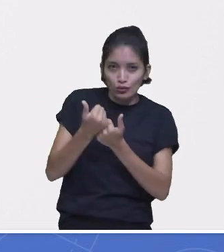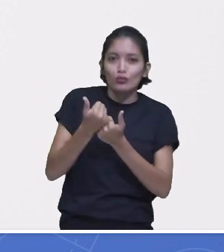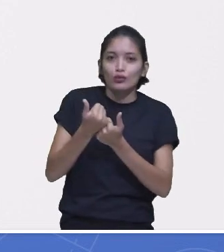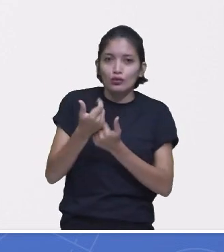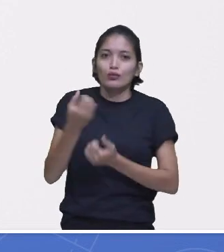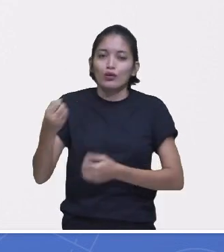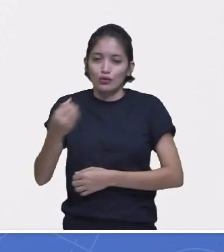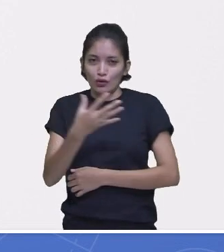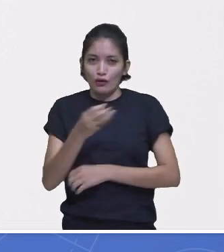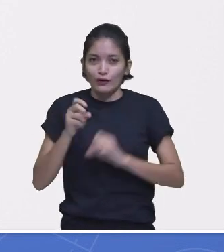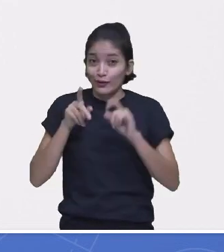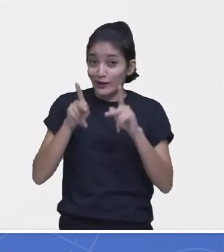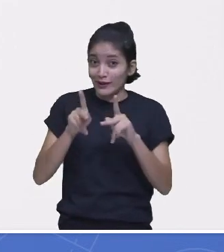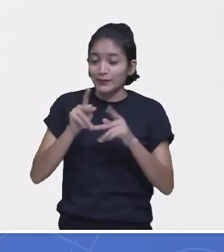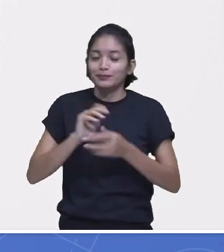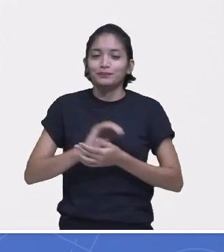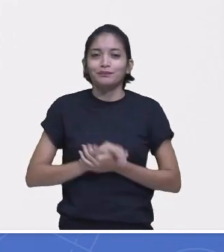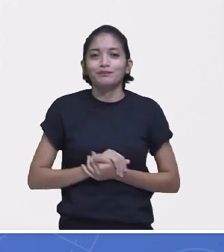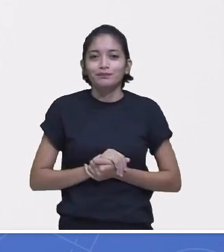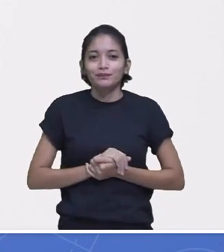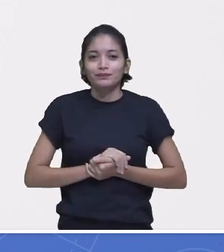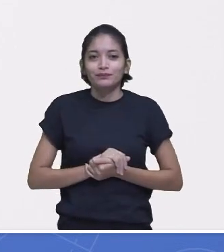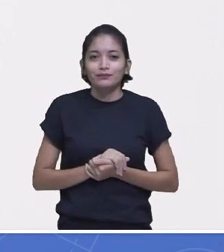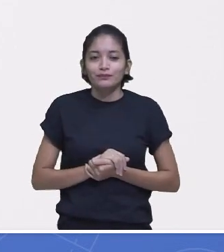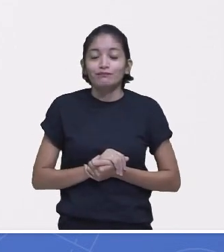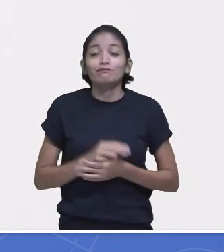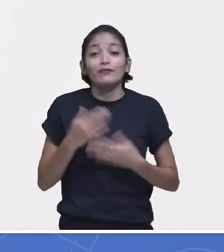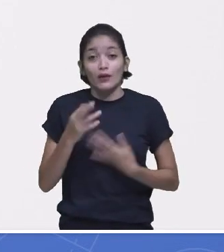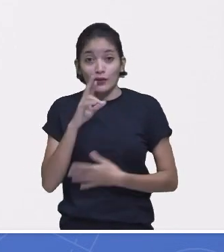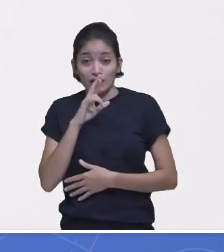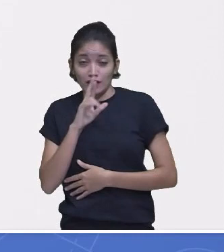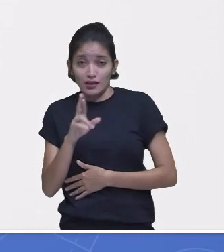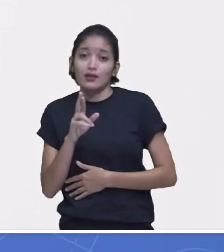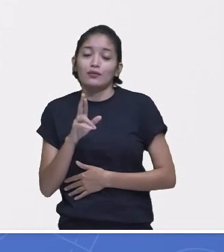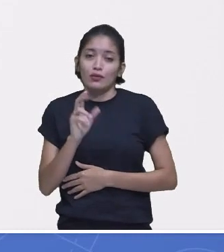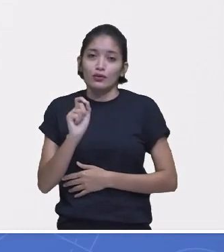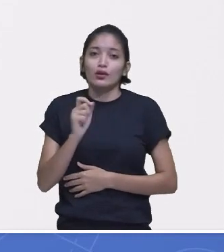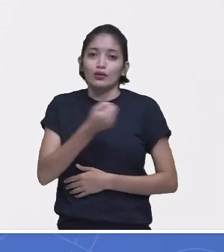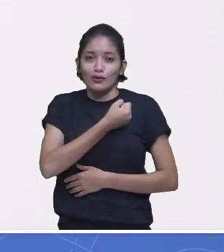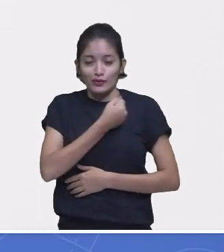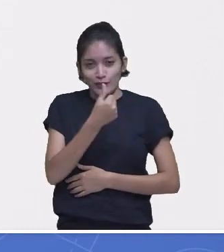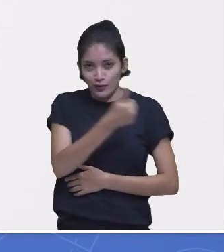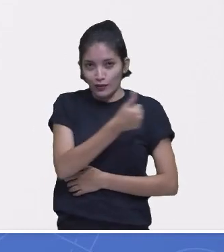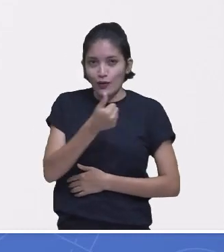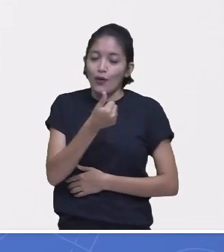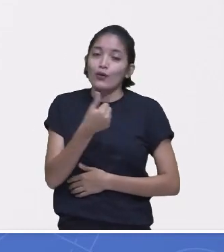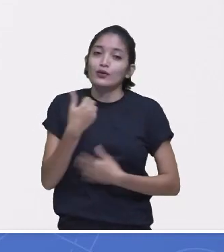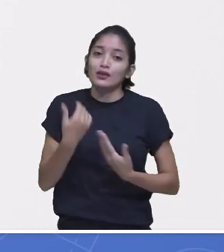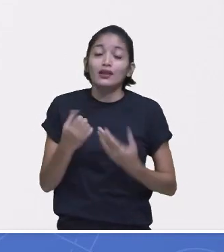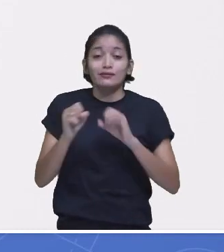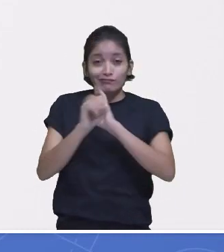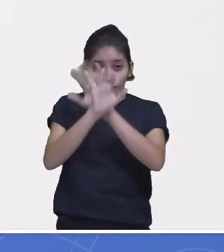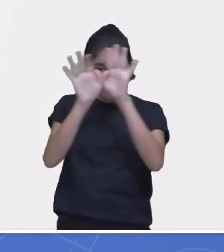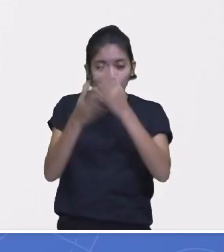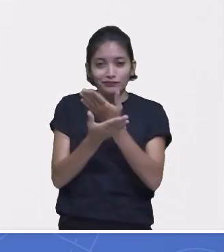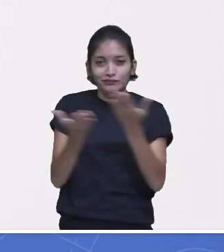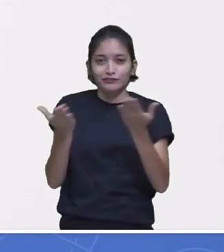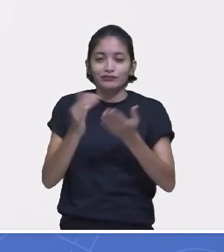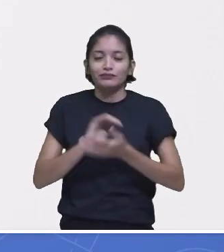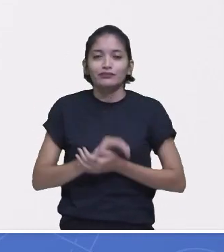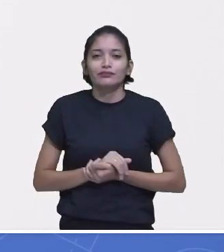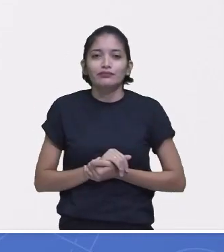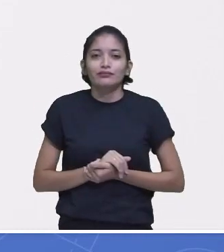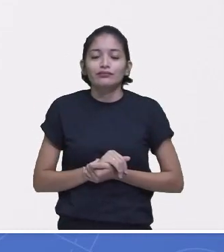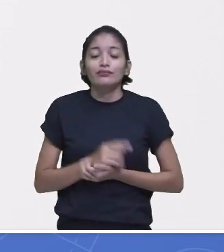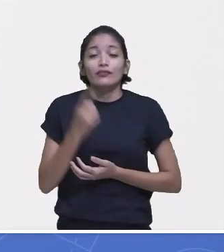ósseo. Ok? Então, essa é a resposta aí da nossa questão 11. Espero ter esclarecido para vocês. E